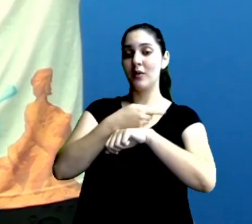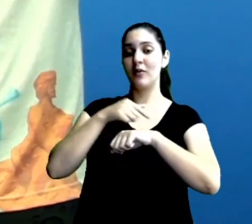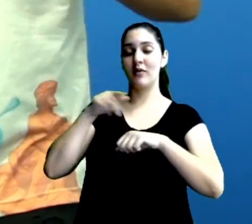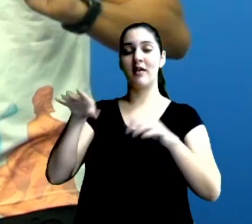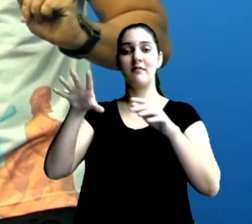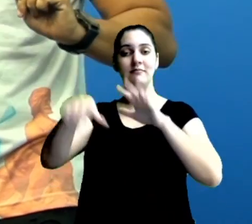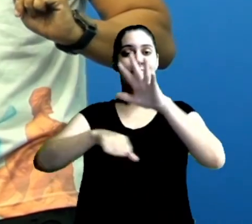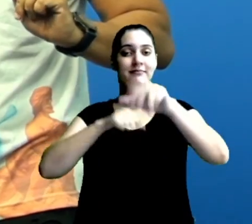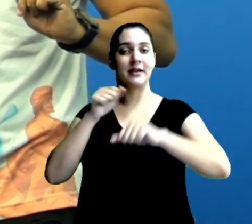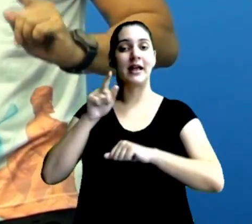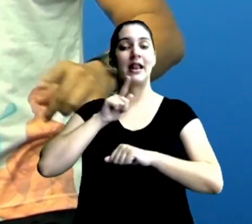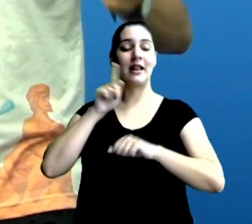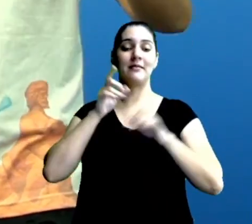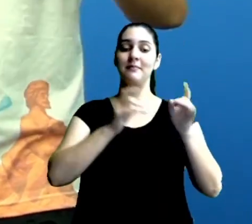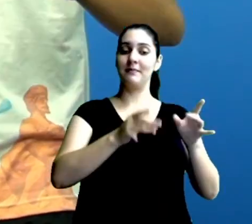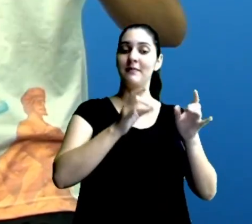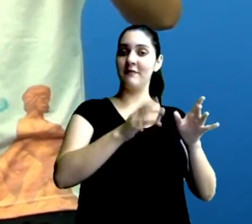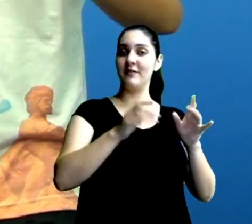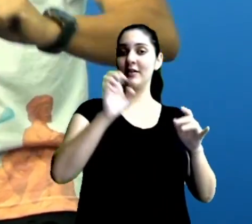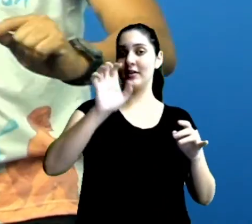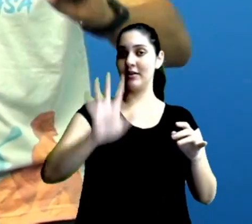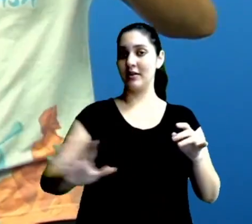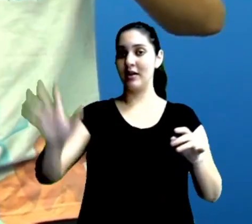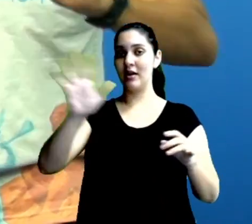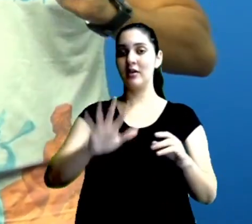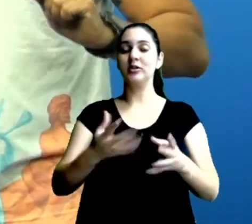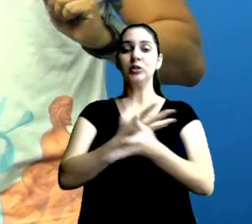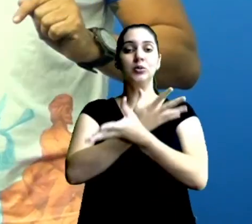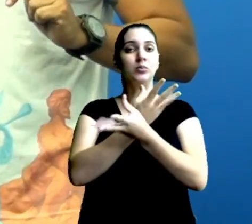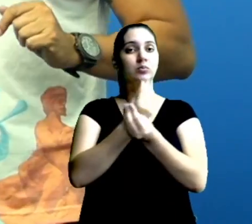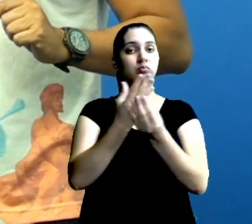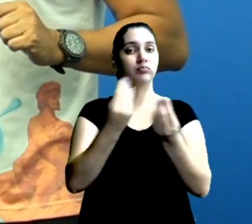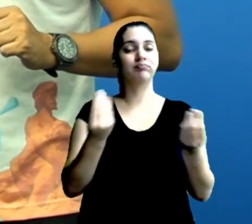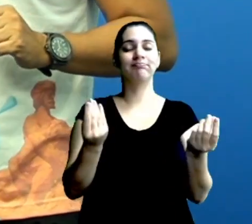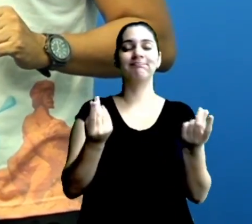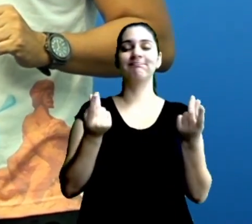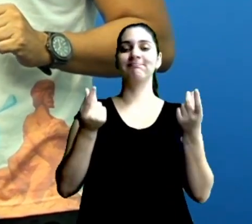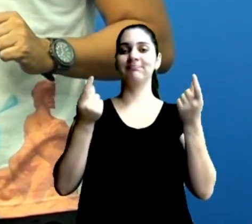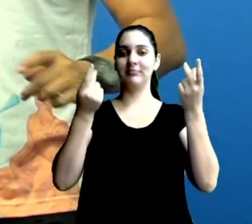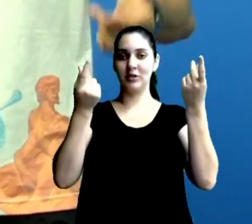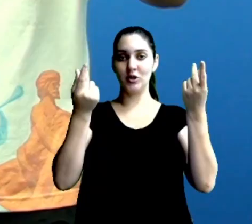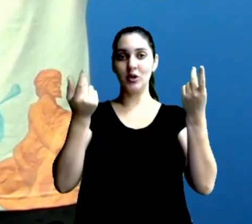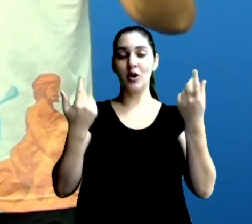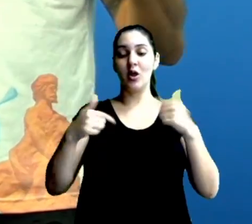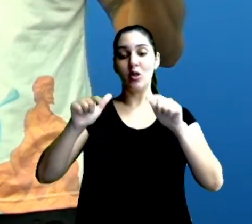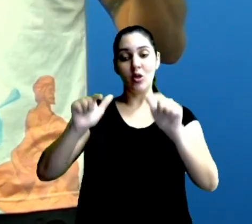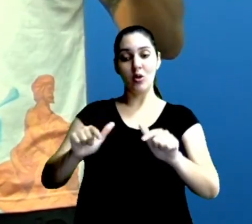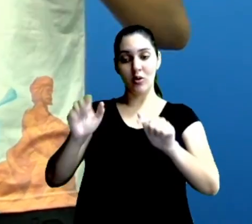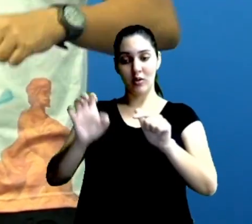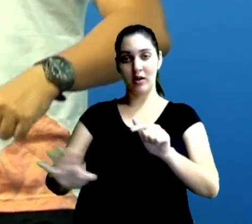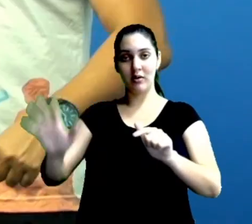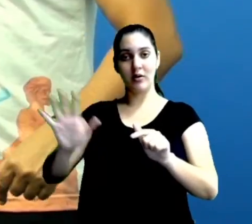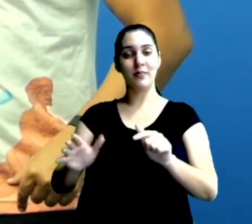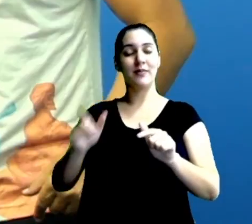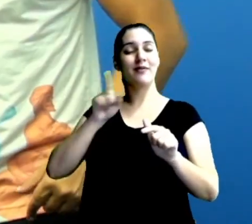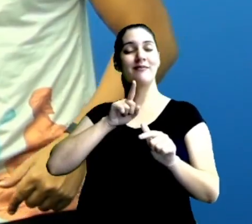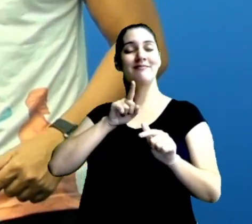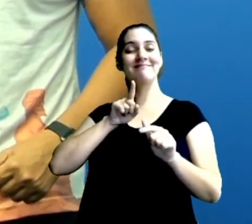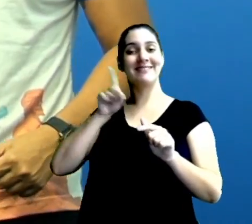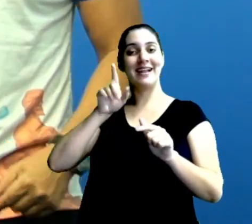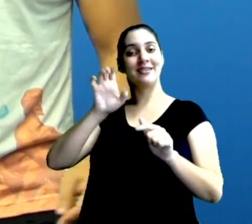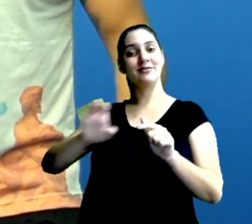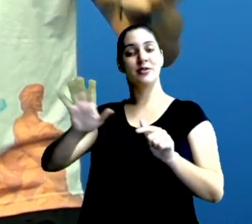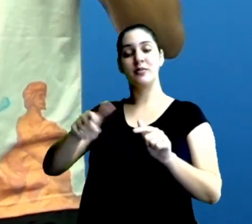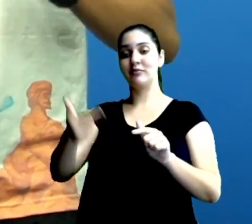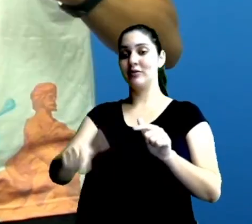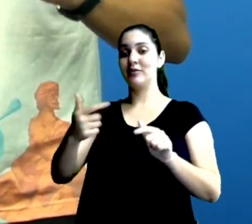para comercializar na Europa. Algo que era muito valorizado em território europeu e não tinha lá, então eles tinham que buscar nas